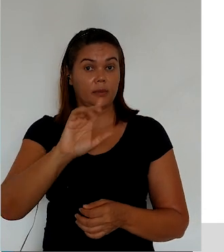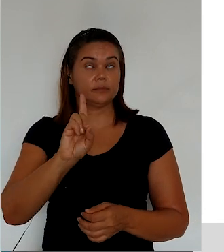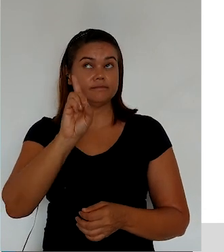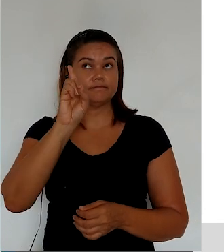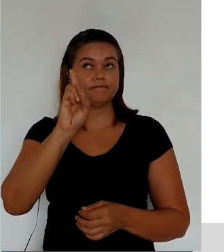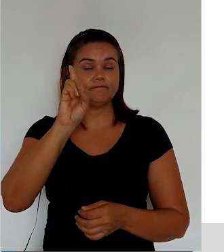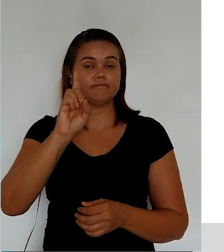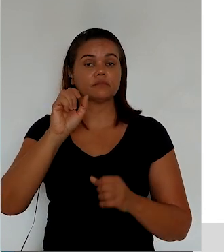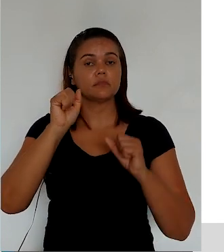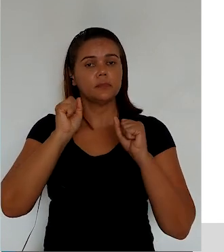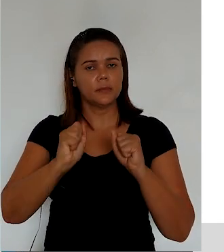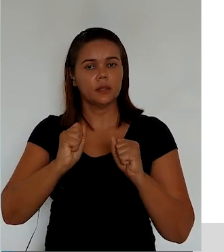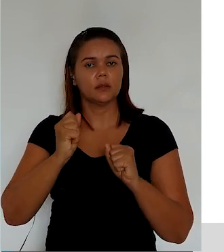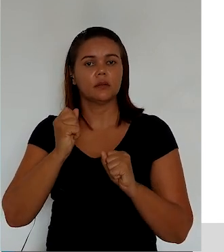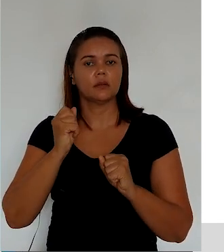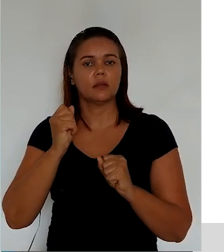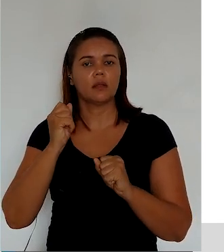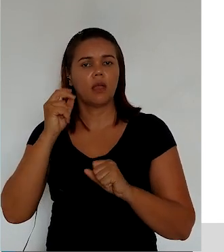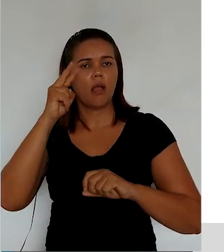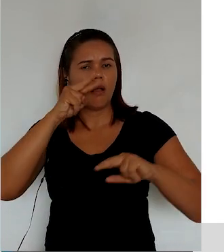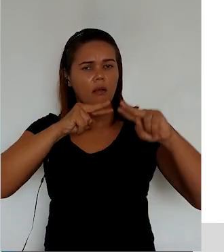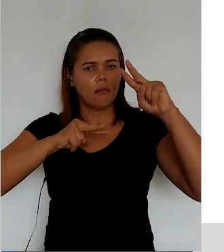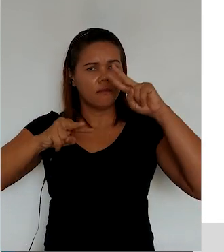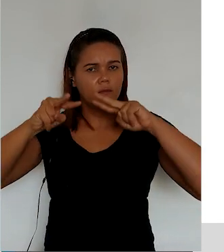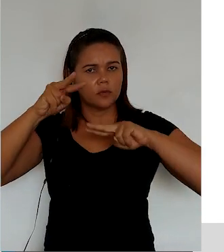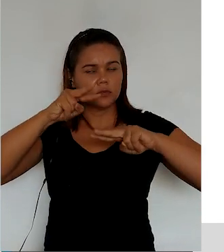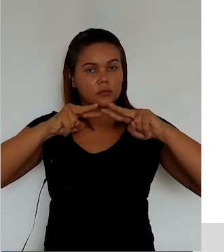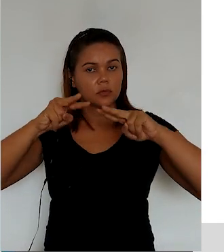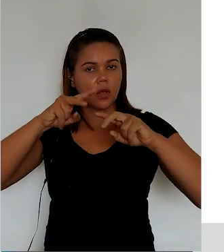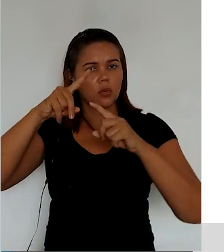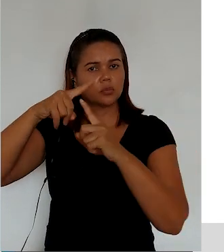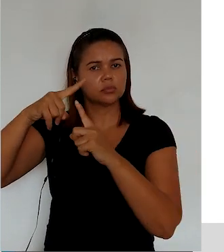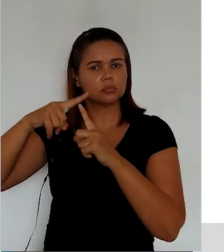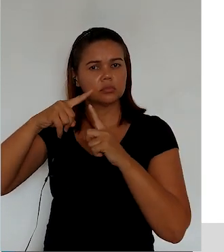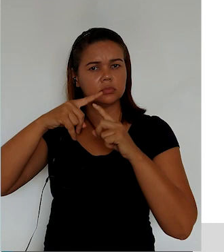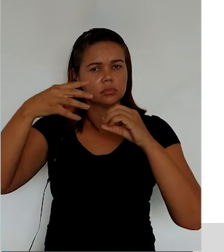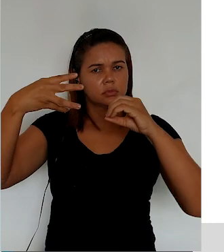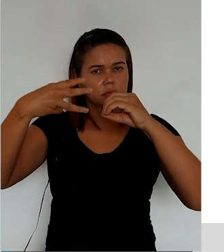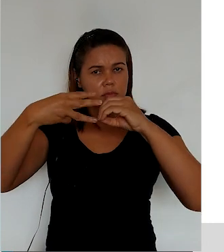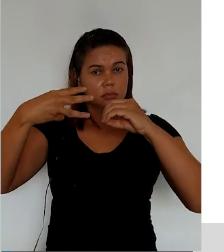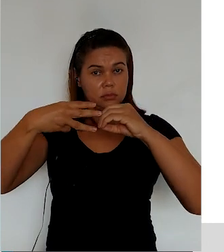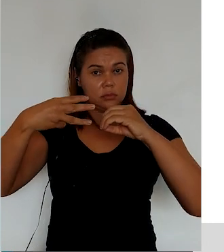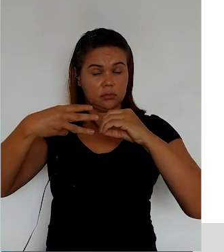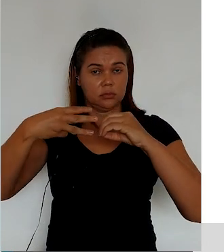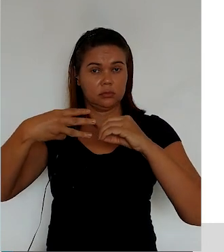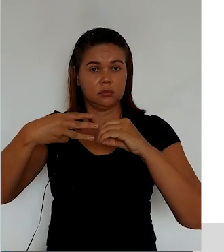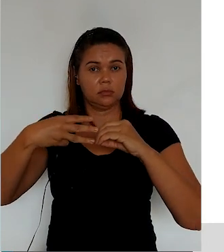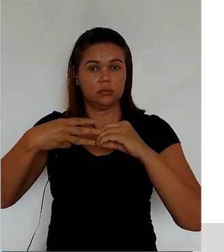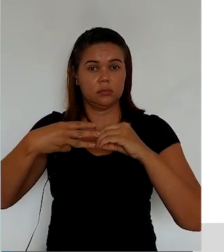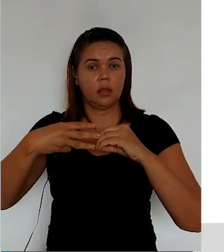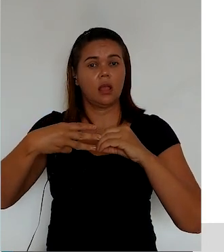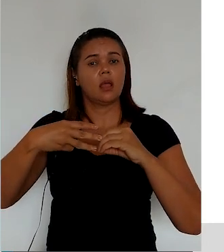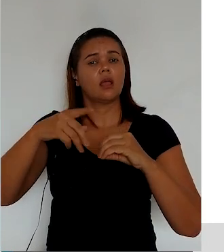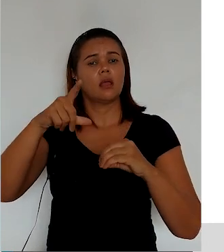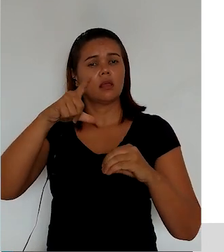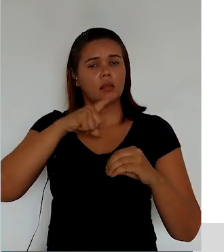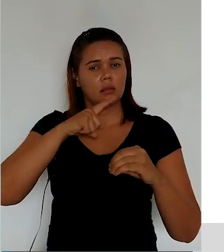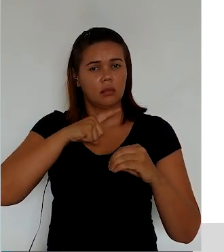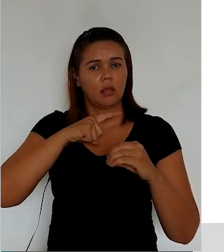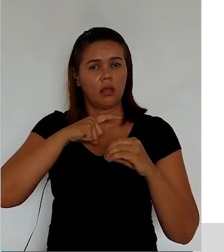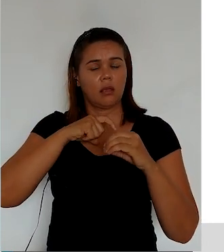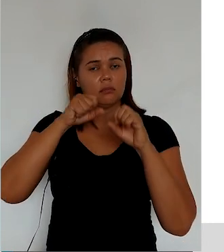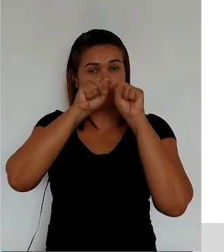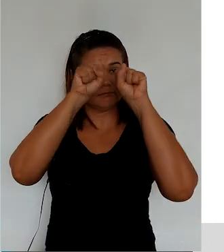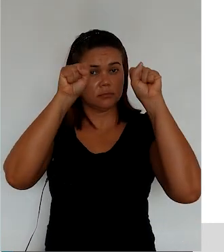Na imagem, pode-se visualizar os tipos celulares